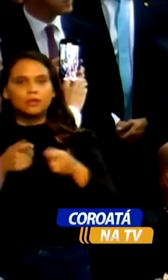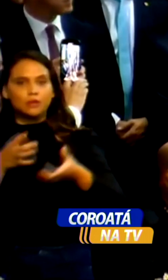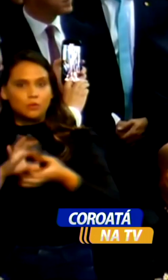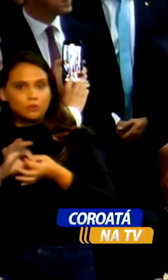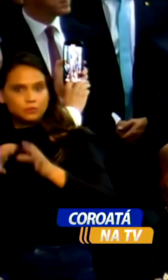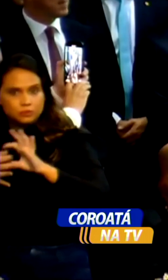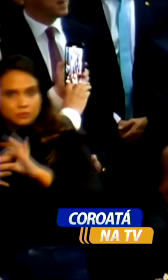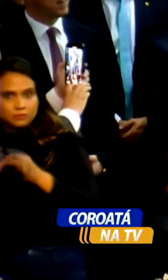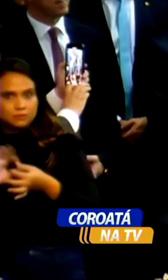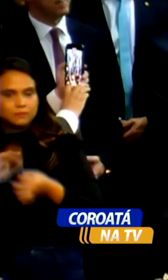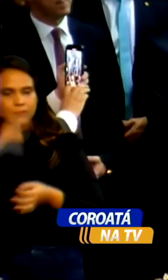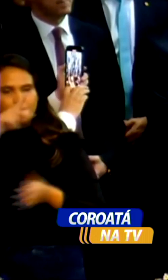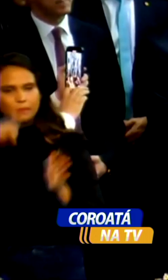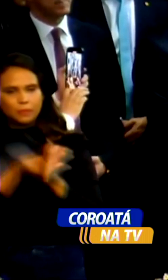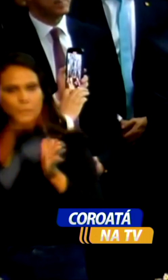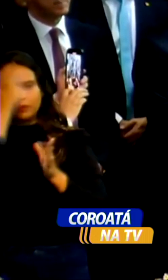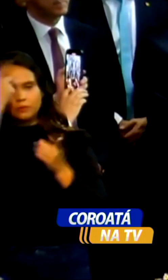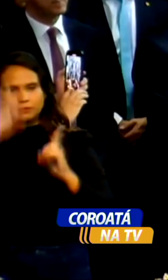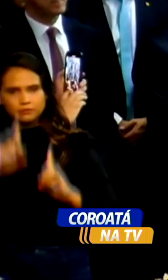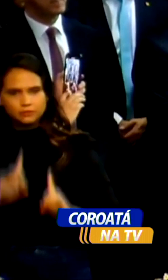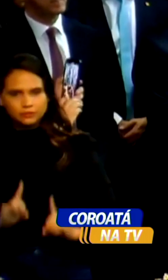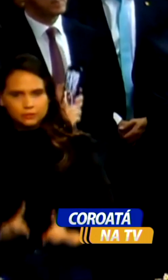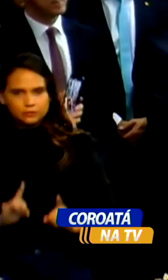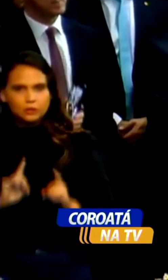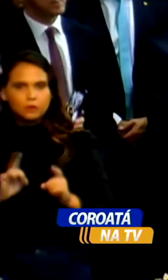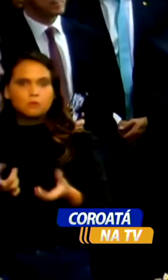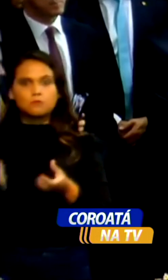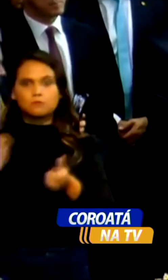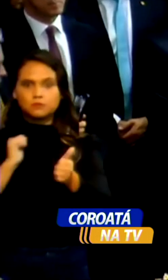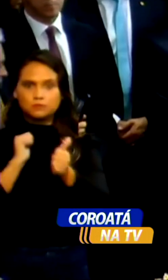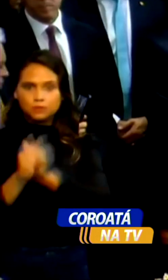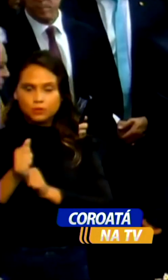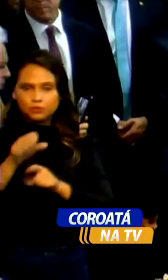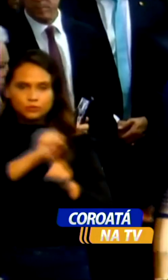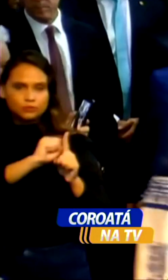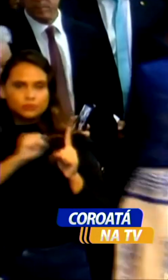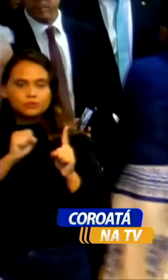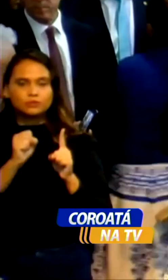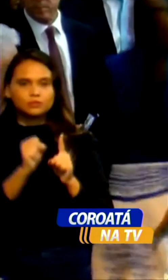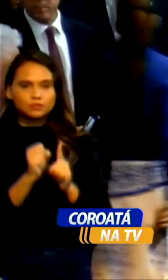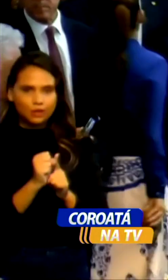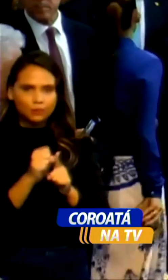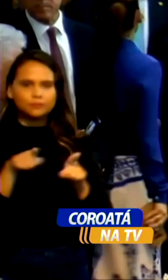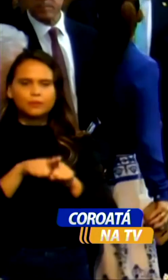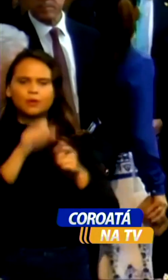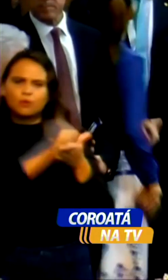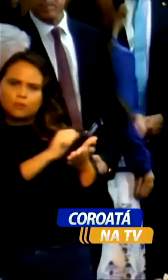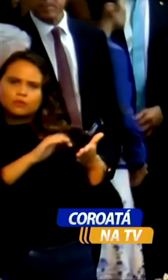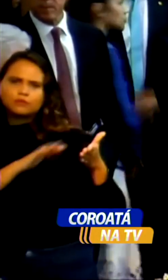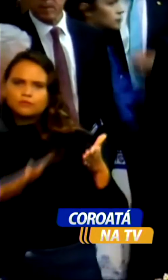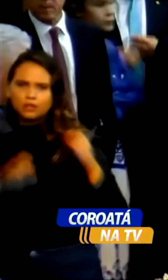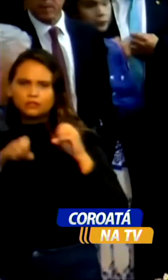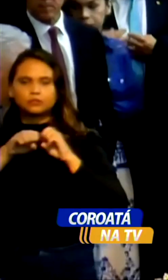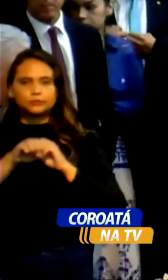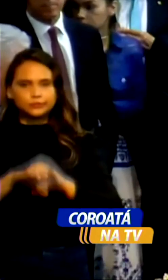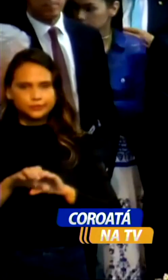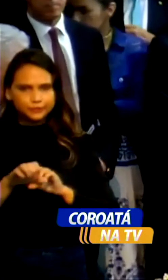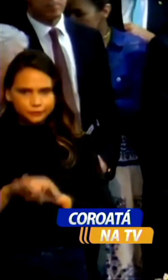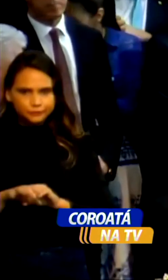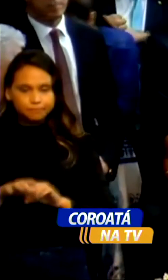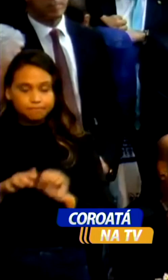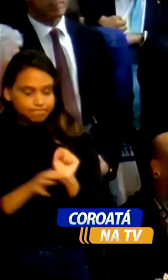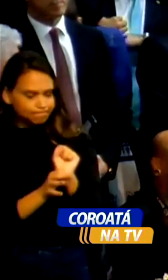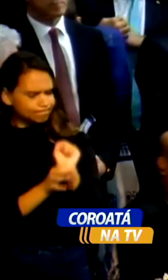da oposição é de uma Franca que concorreu as eleições para Deputado fofoca foi o segundo deputado federal mais bem votado nas eleições aqui